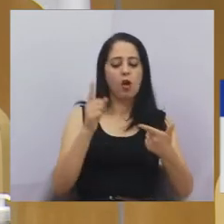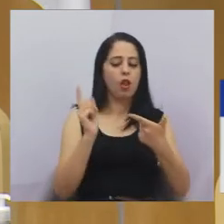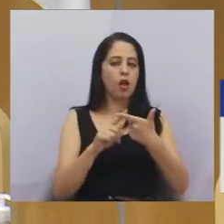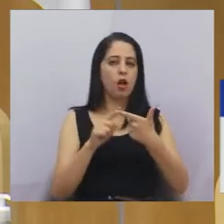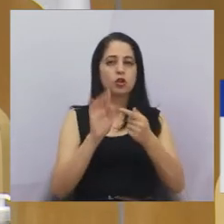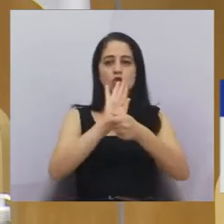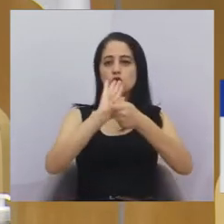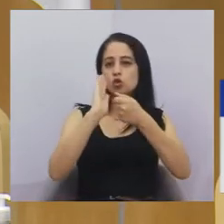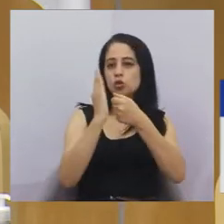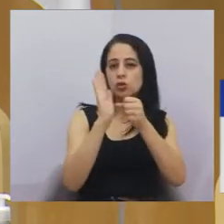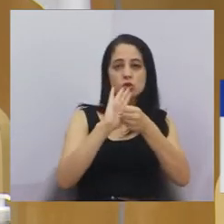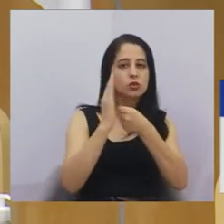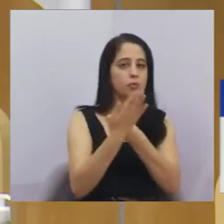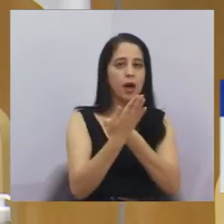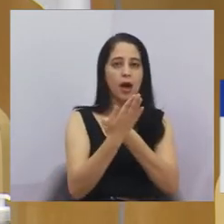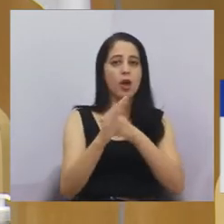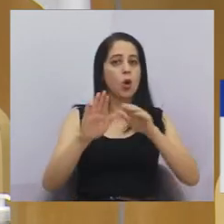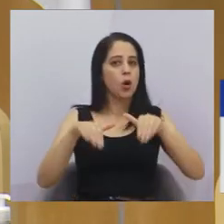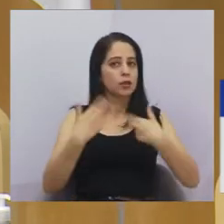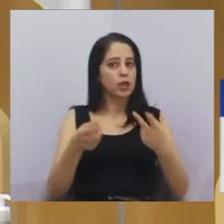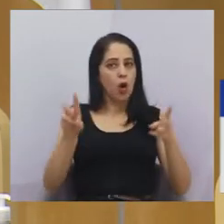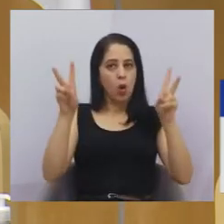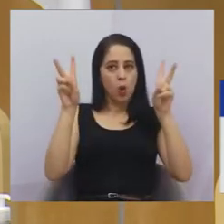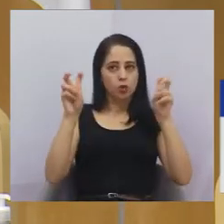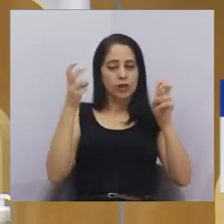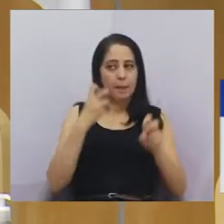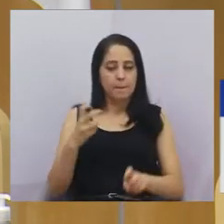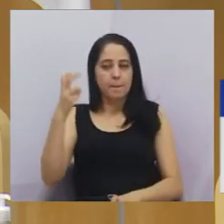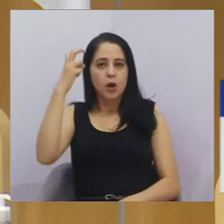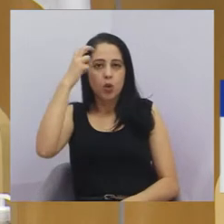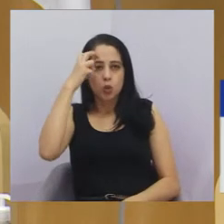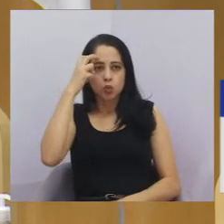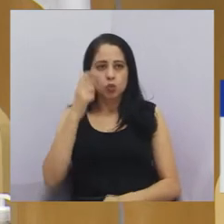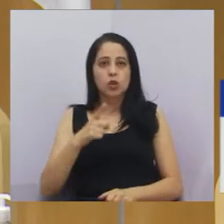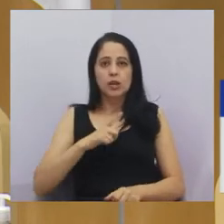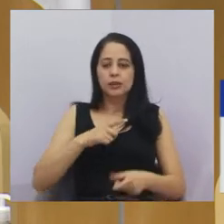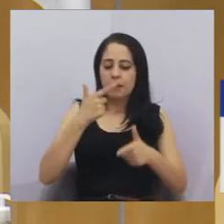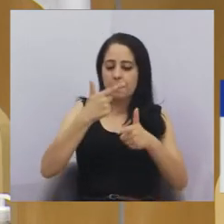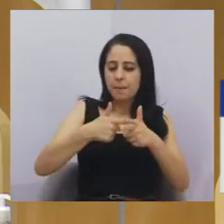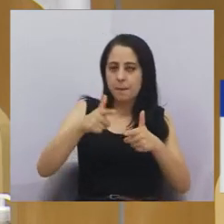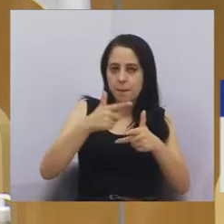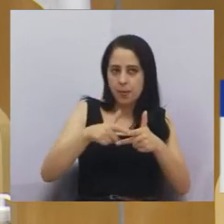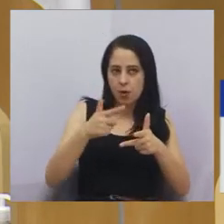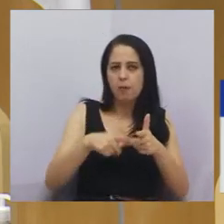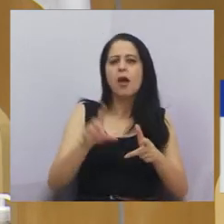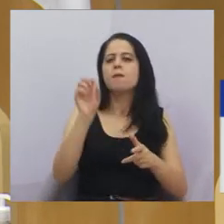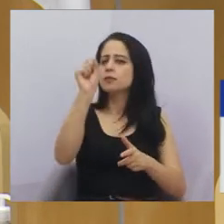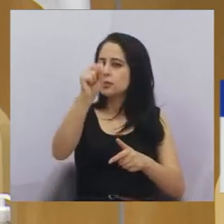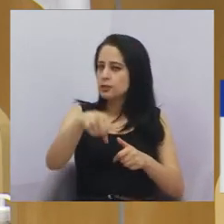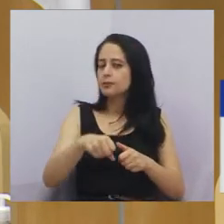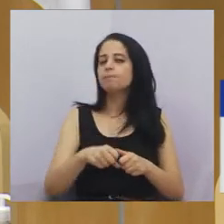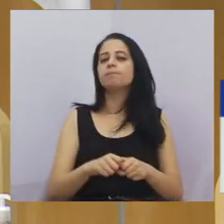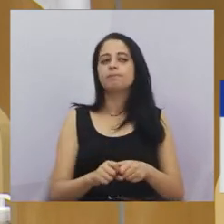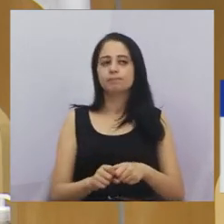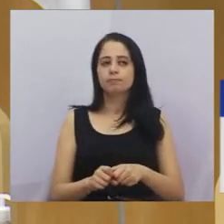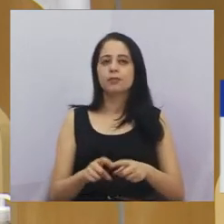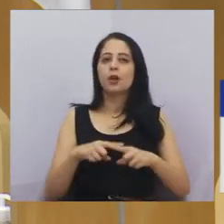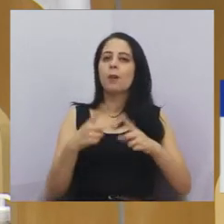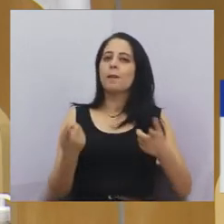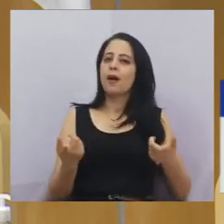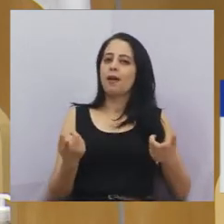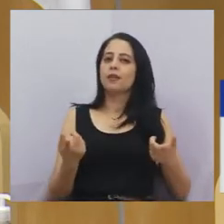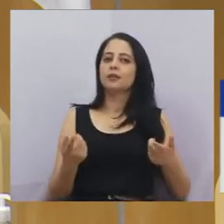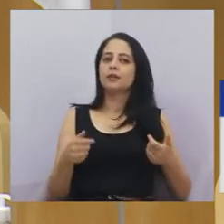questão cultural. A gente tem diversos problemas, temos sim, mas a gente tem que